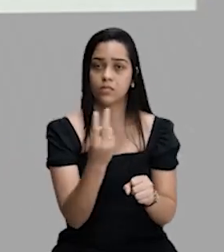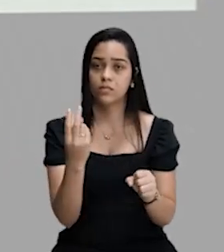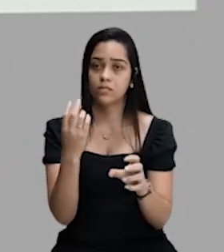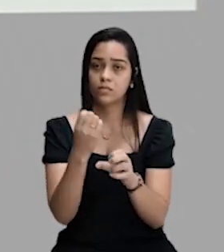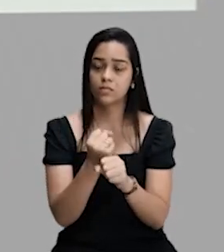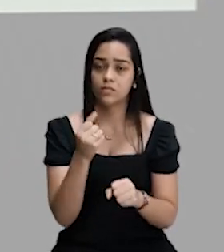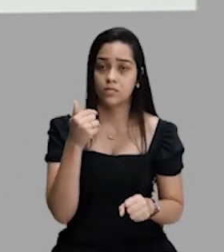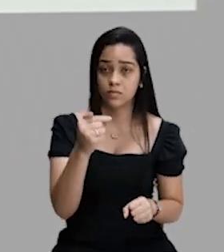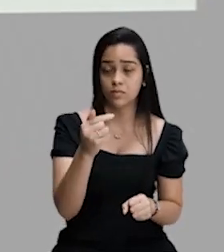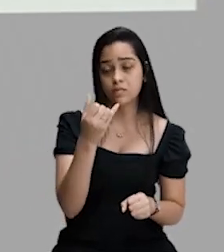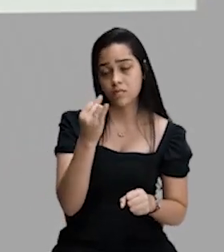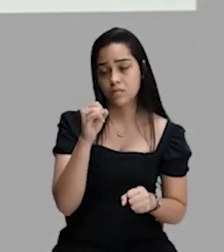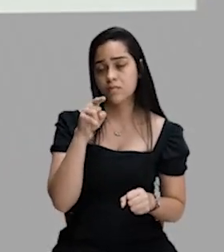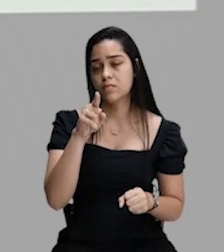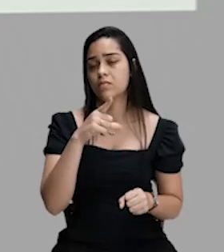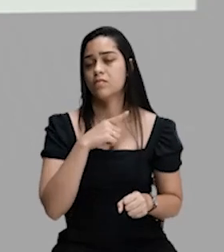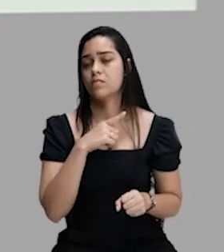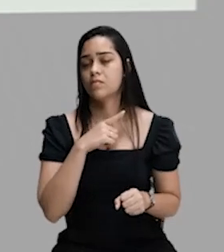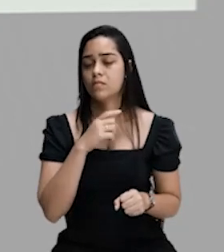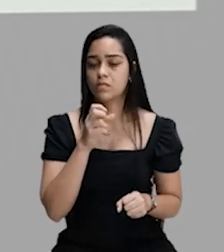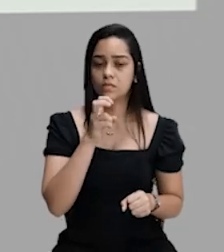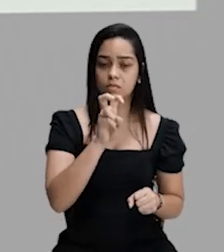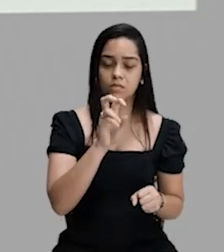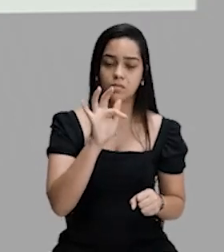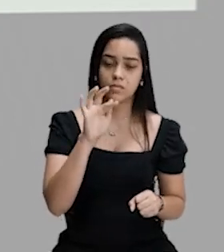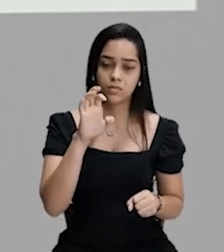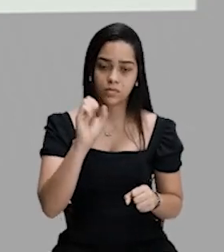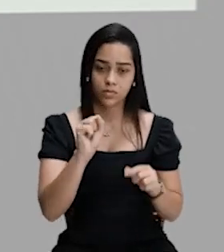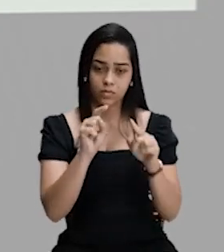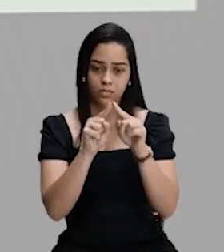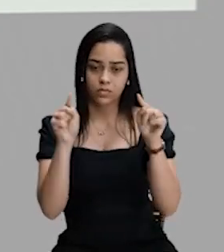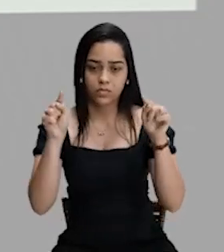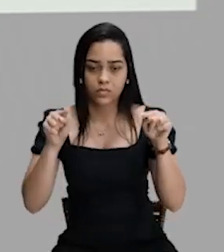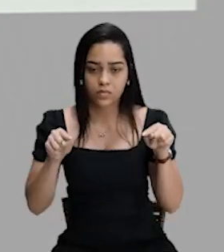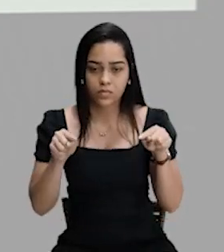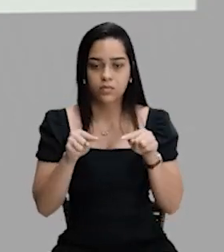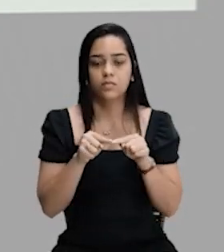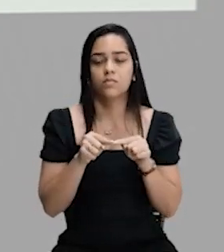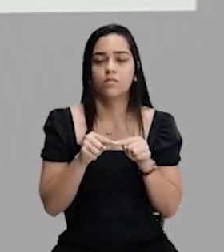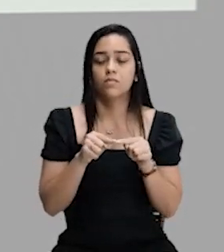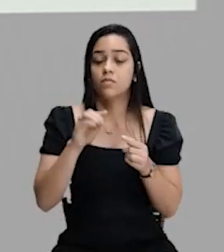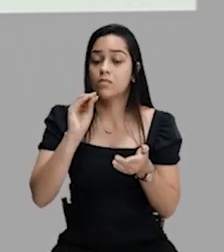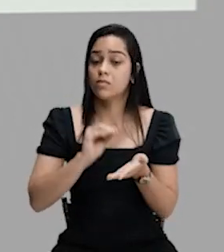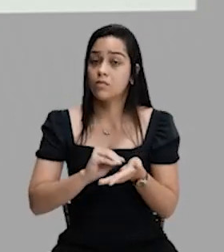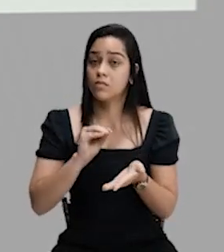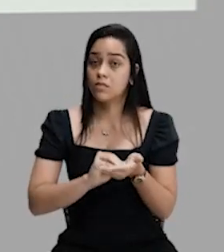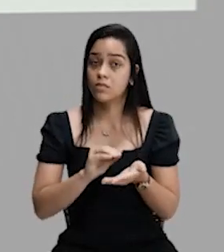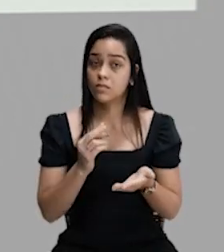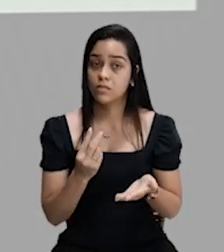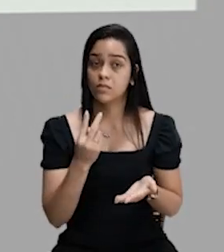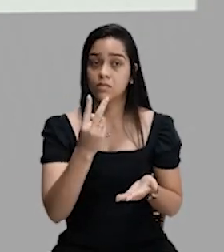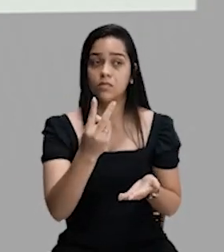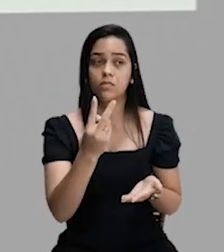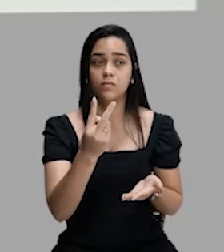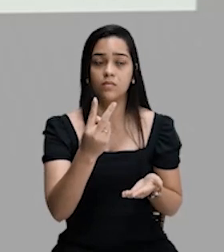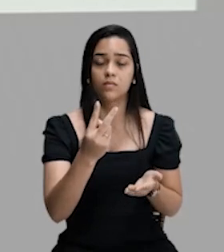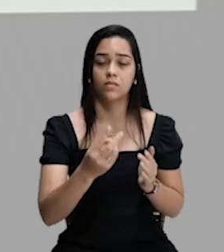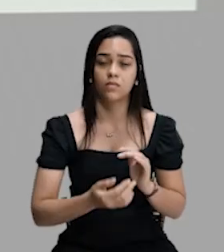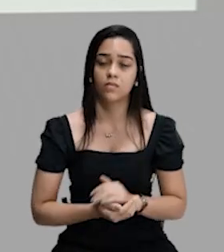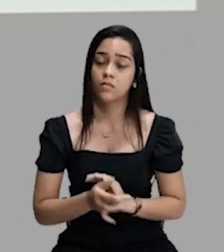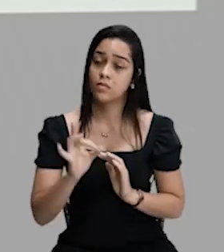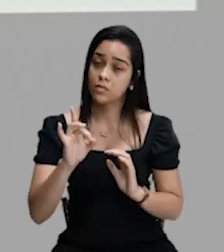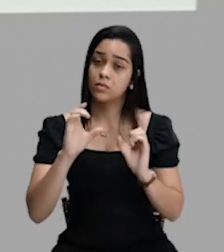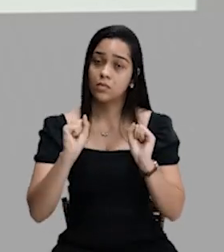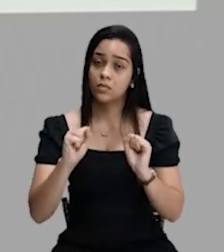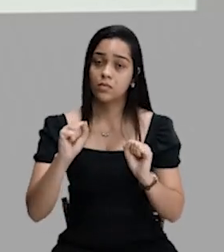7 se você já tem que você tem cinco Faces quadrangulares tá faltam Duas Faces né Essa